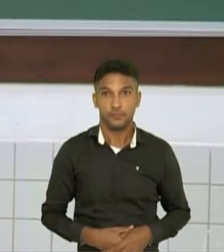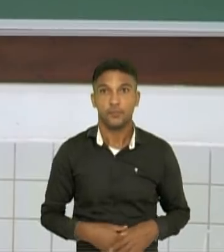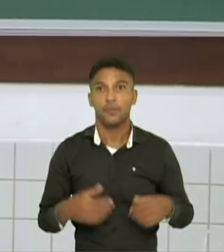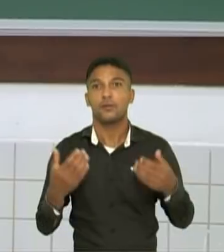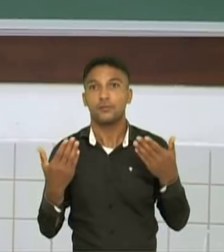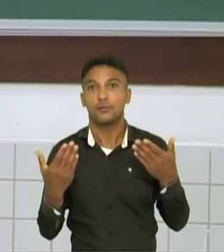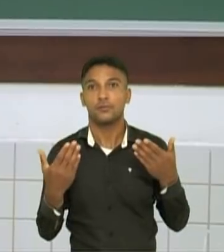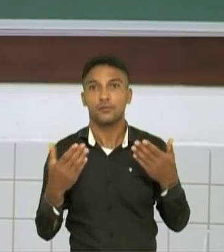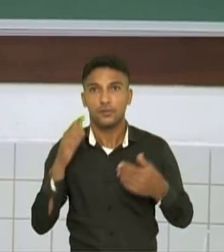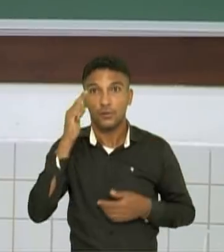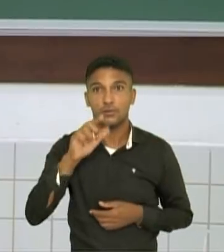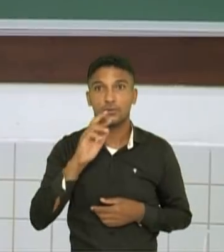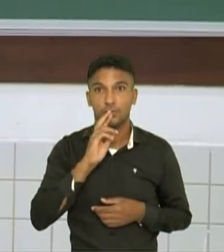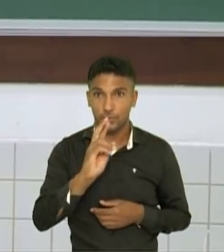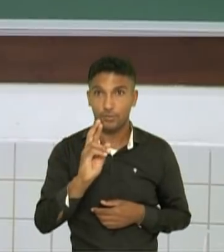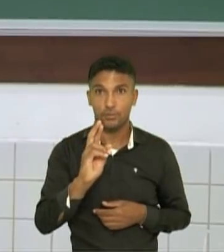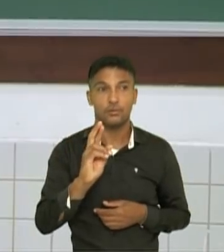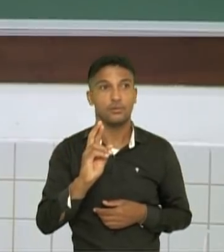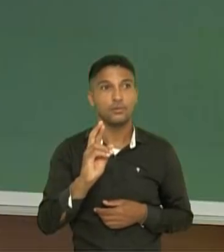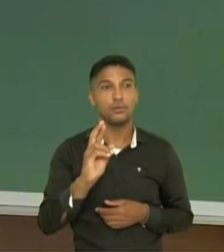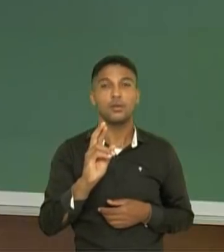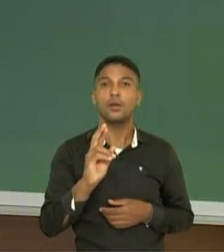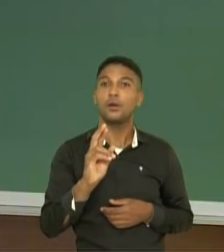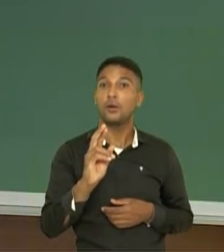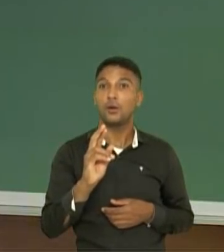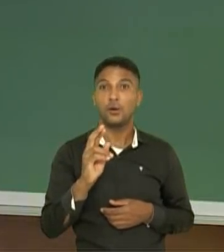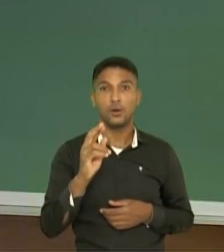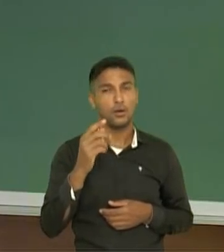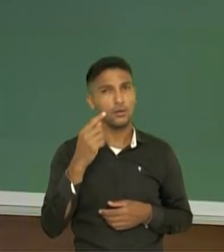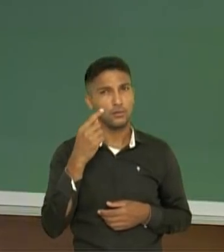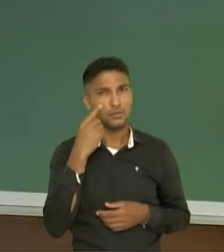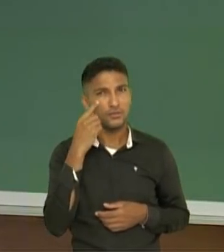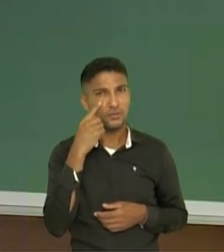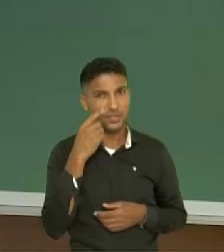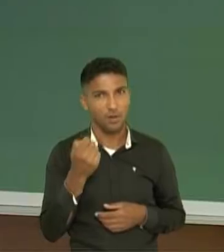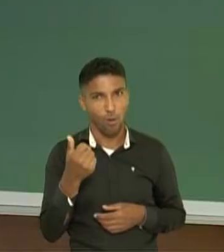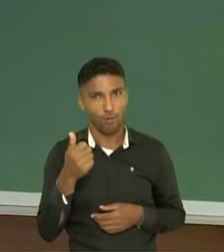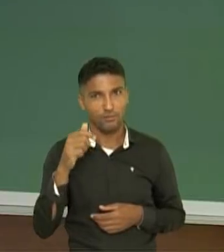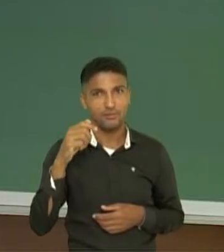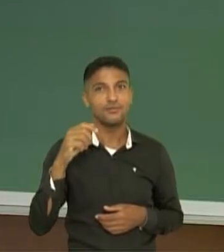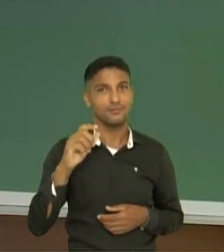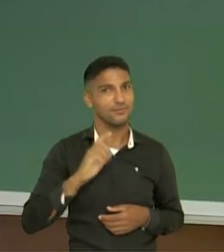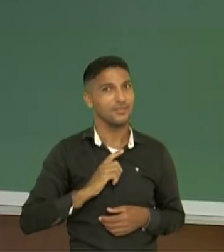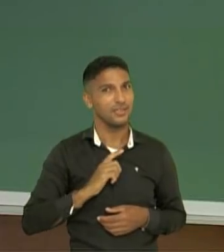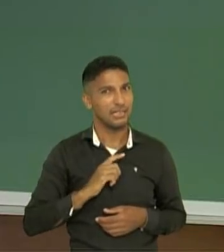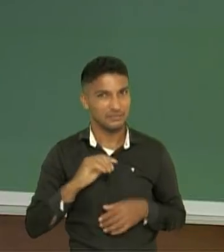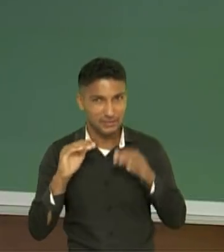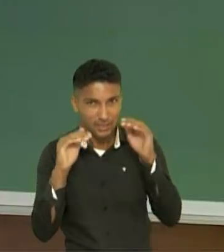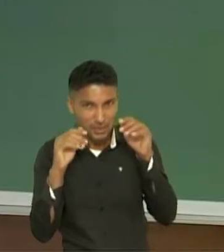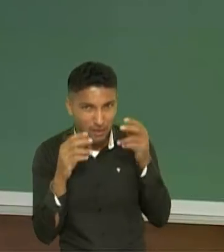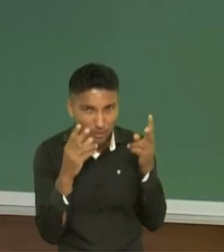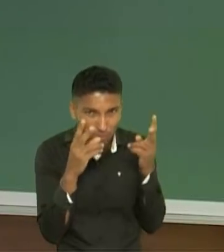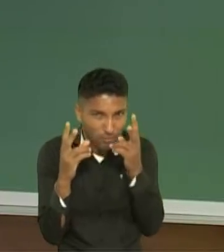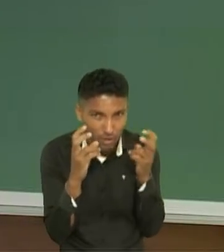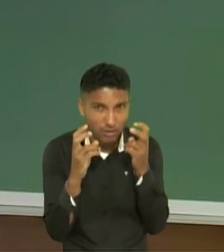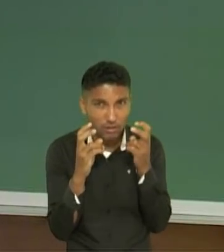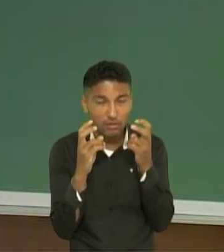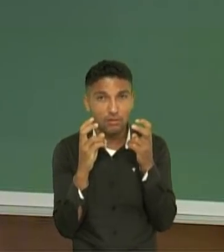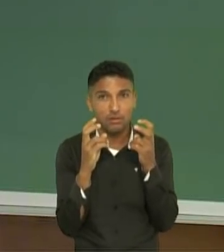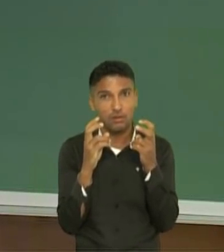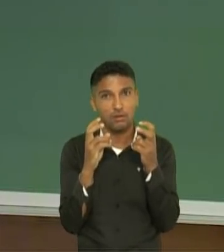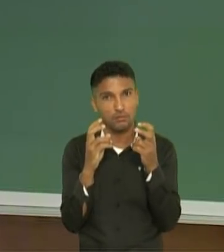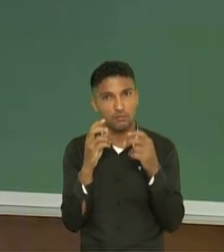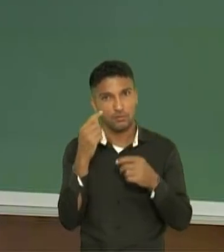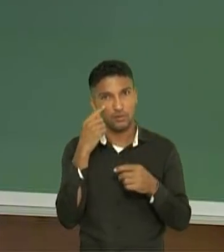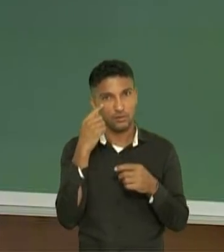E aí, meus queridos, conseguiram resolver? Não cair nas pegadinhas aqui? Tem que bancar o esperto, a gente tem que sempre nesse tipo de questão,